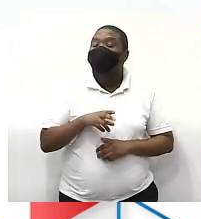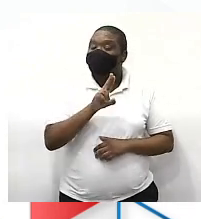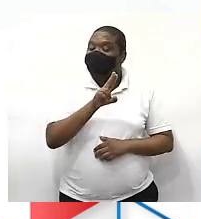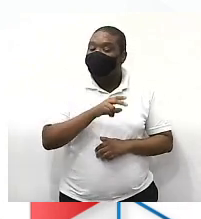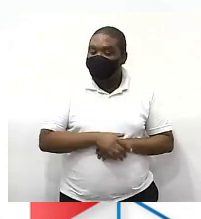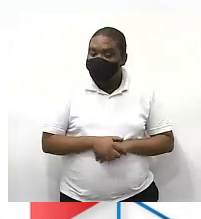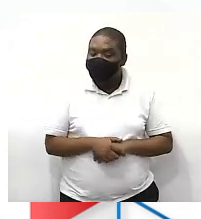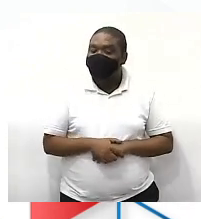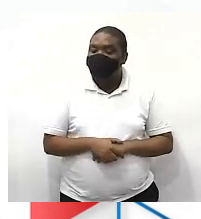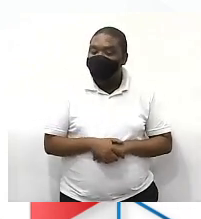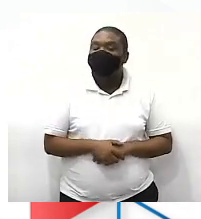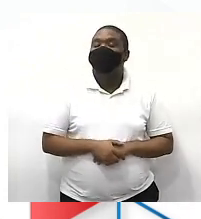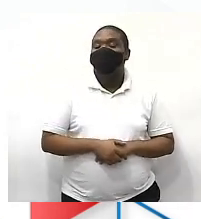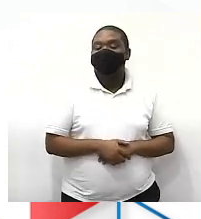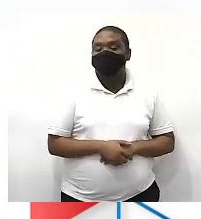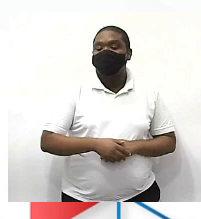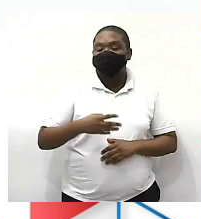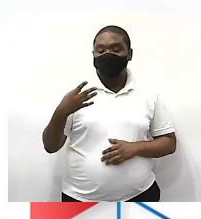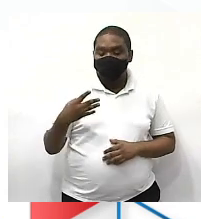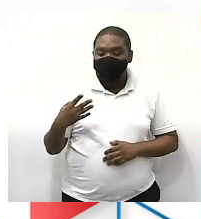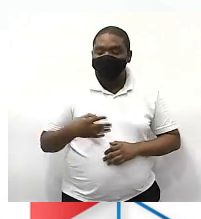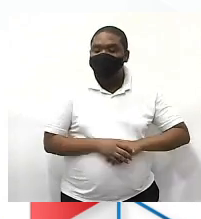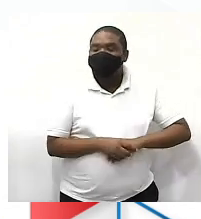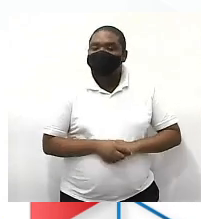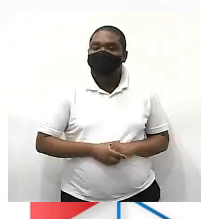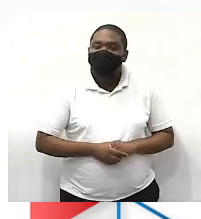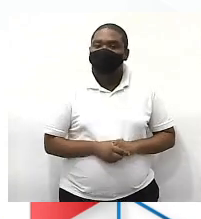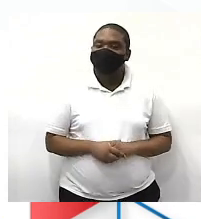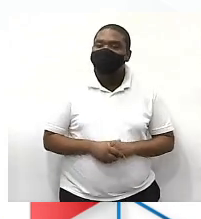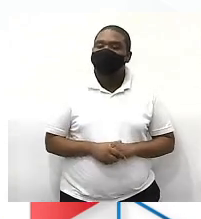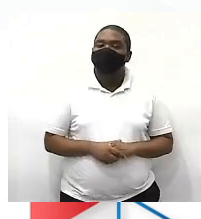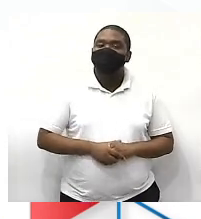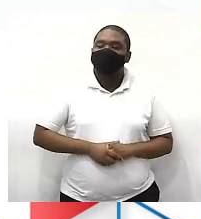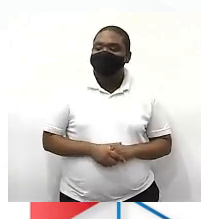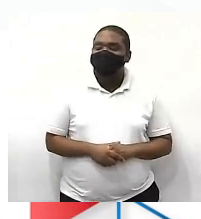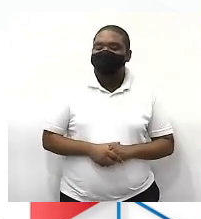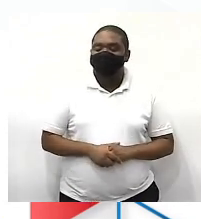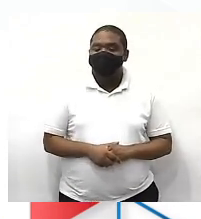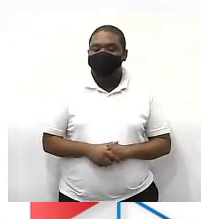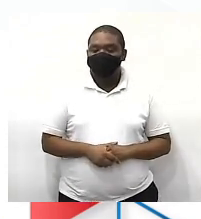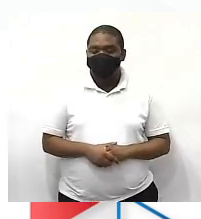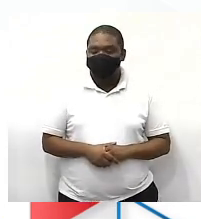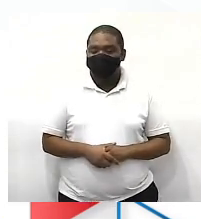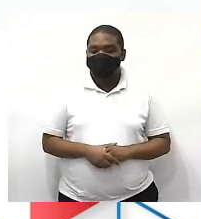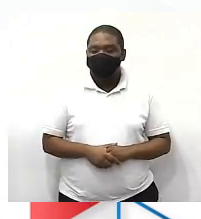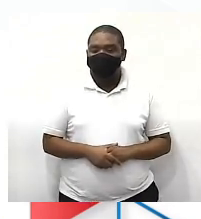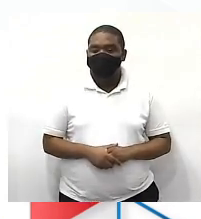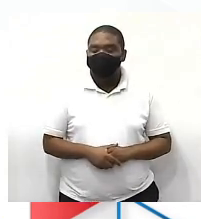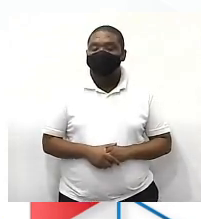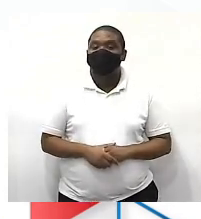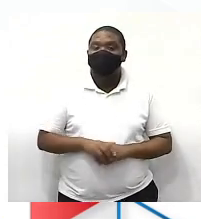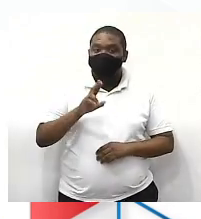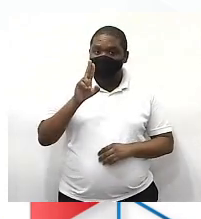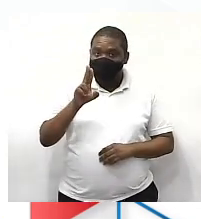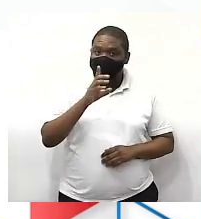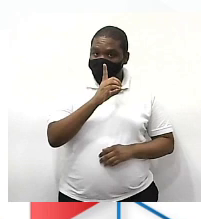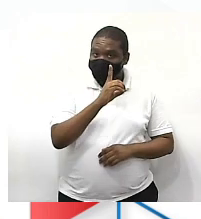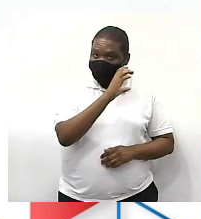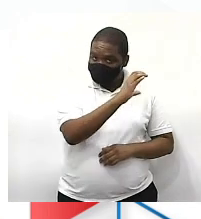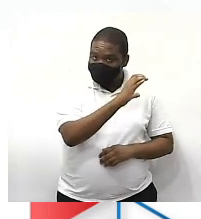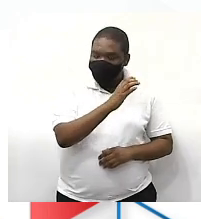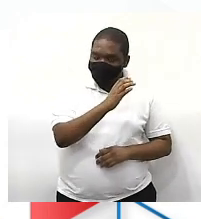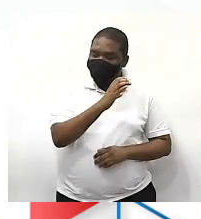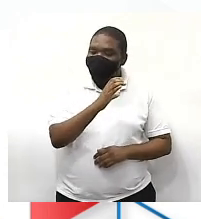unidades, tá? Quando a gente referencia 1004, ok? Vamos lá então. Unidade, dezena e centena. E